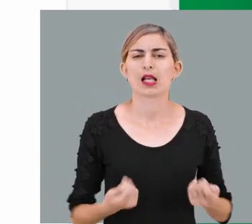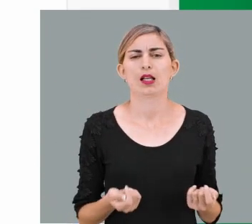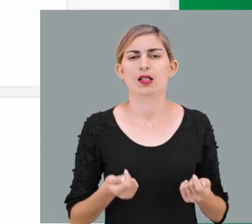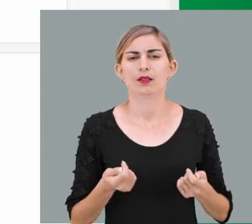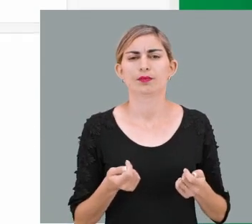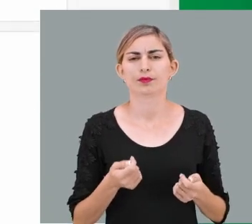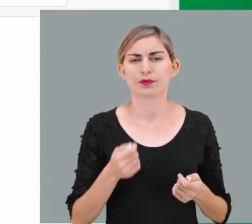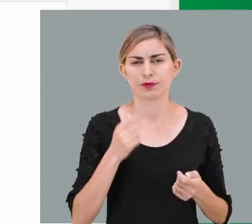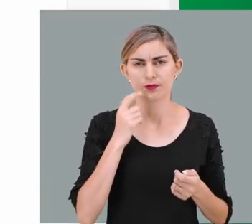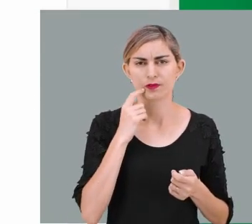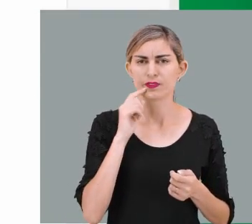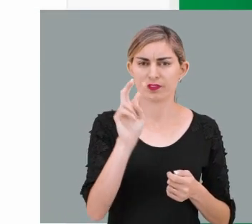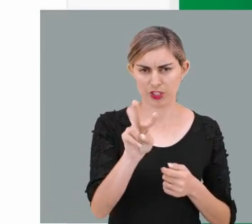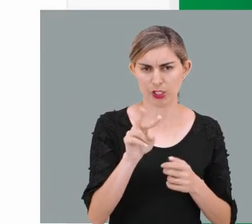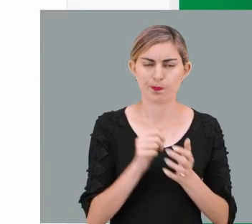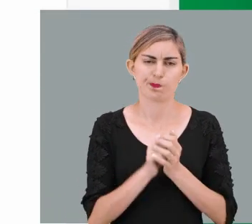teríamos